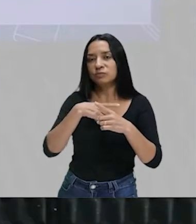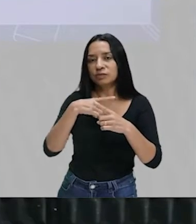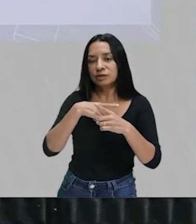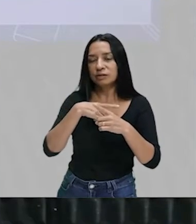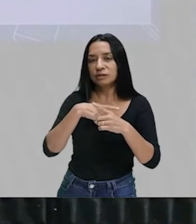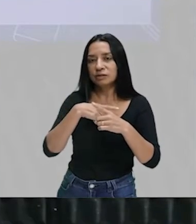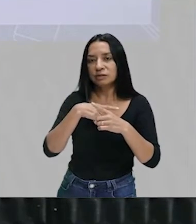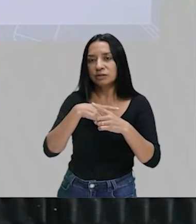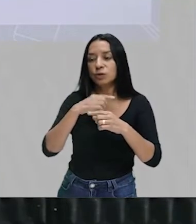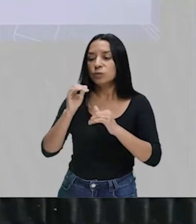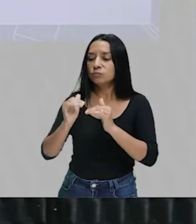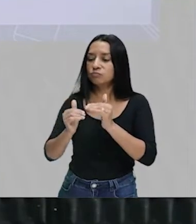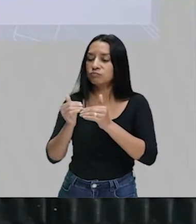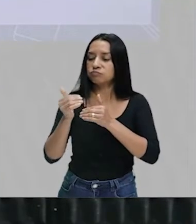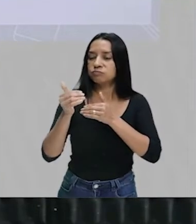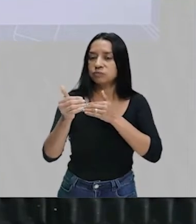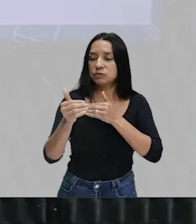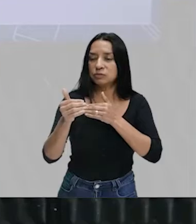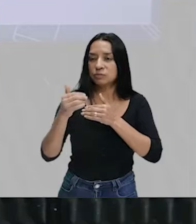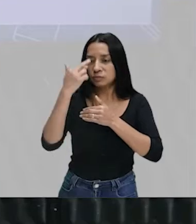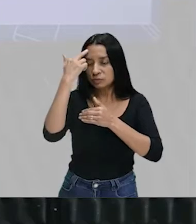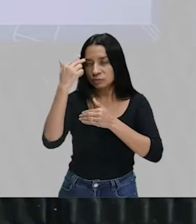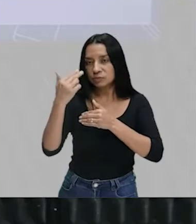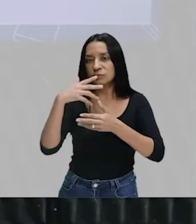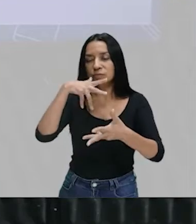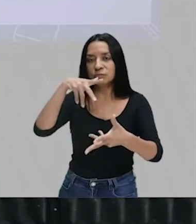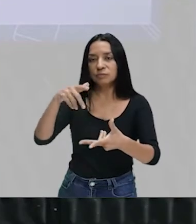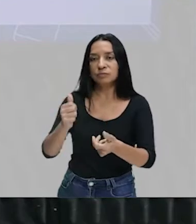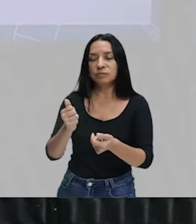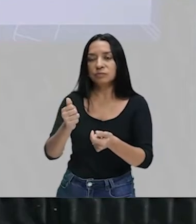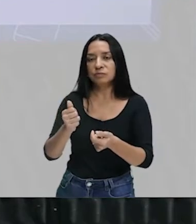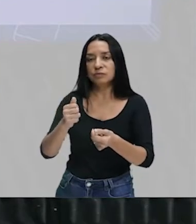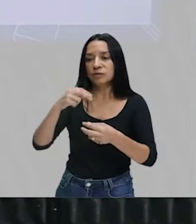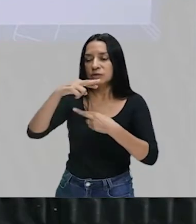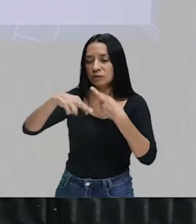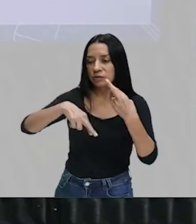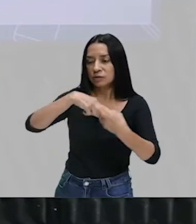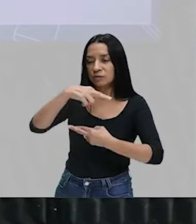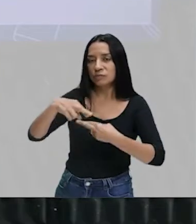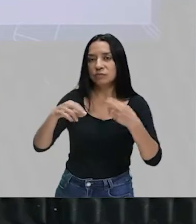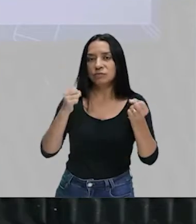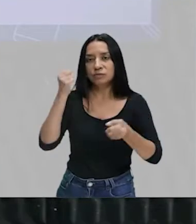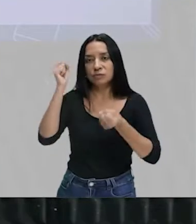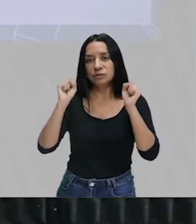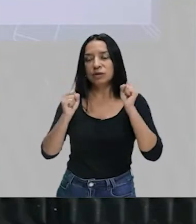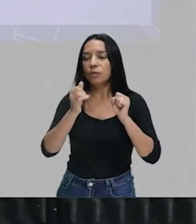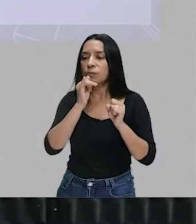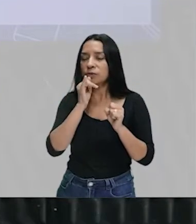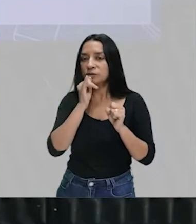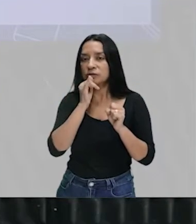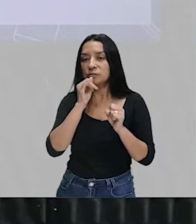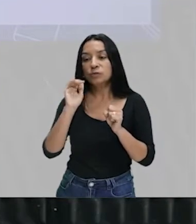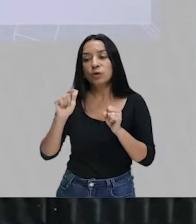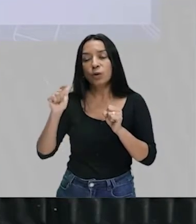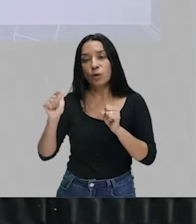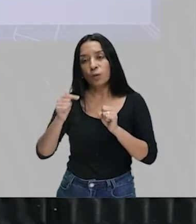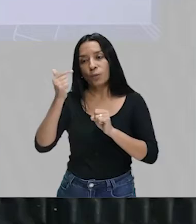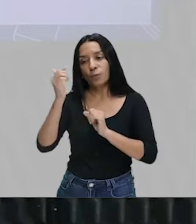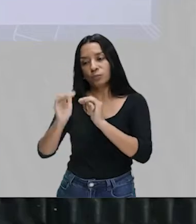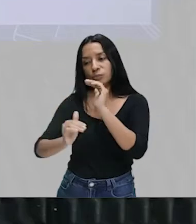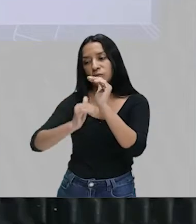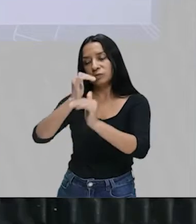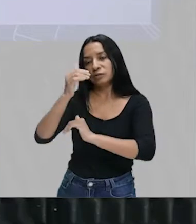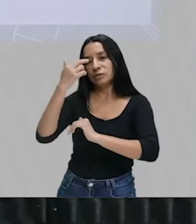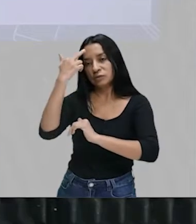Unido desempenhou durante muito tempo na história mundial com a Revolução Industrial por exemplo e outros processos históricos